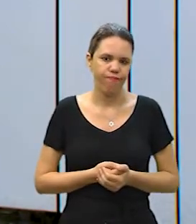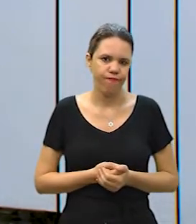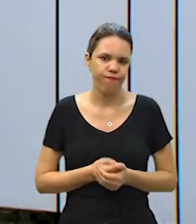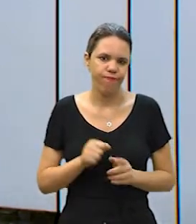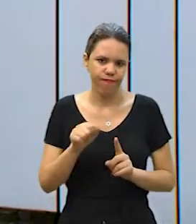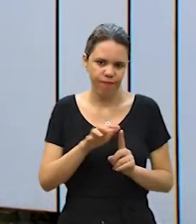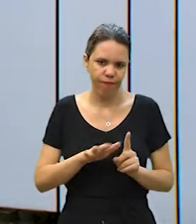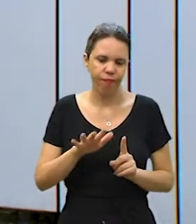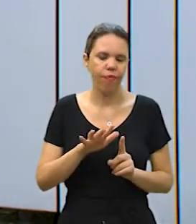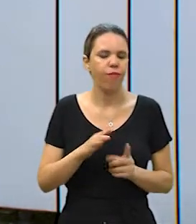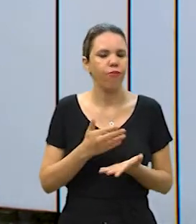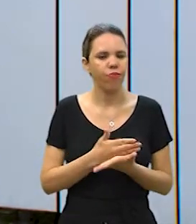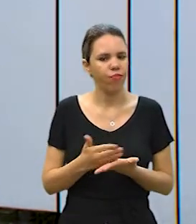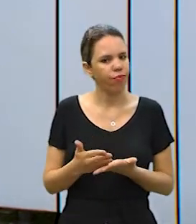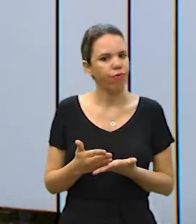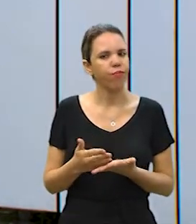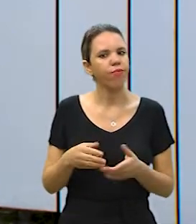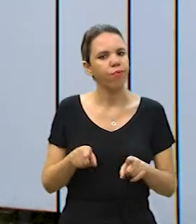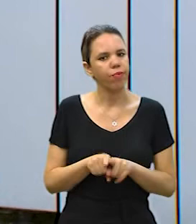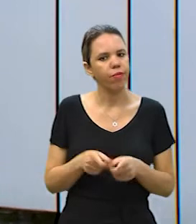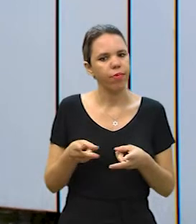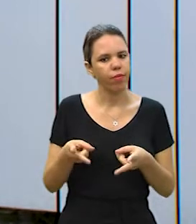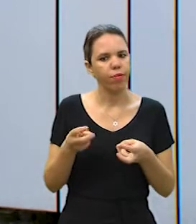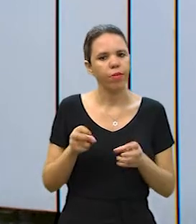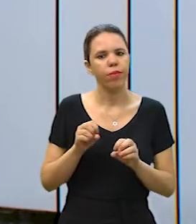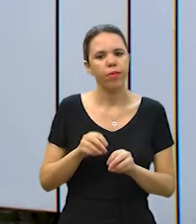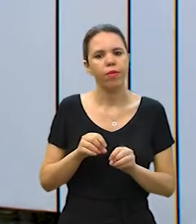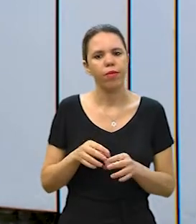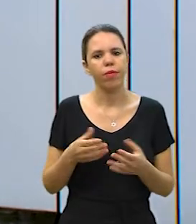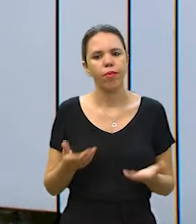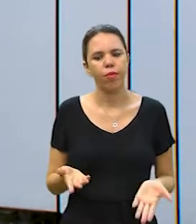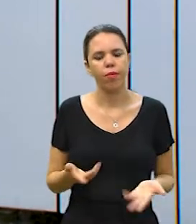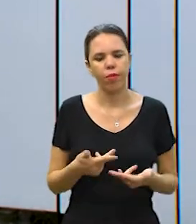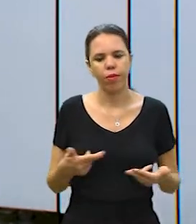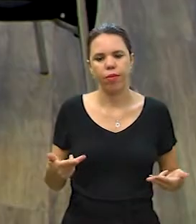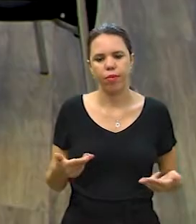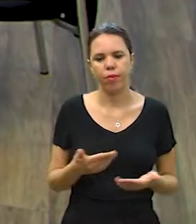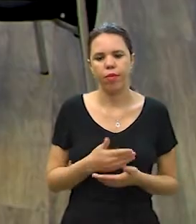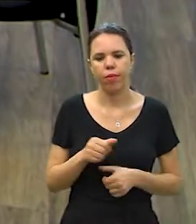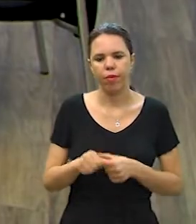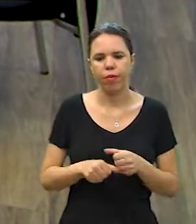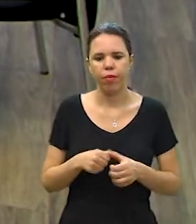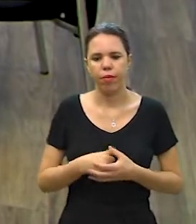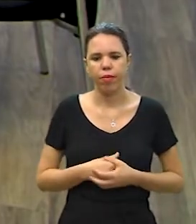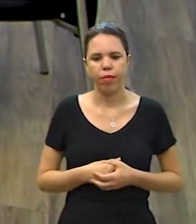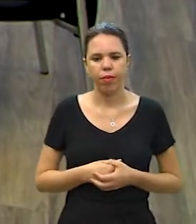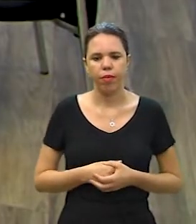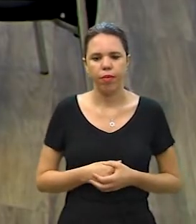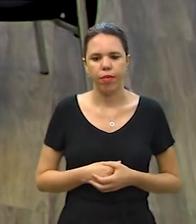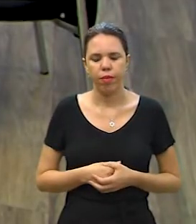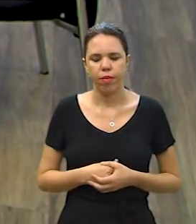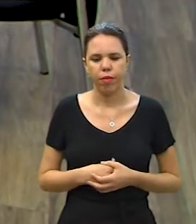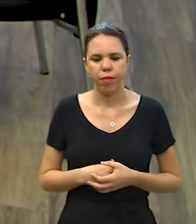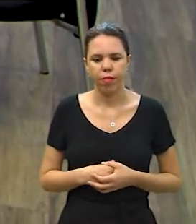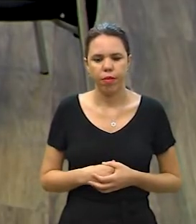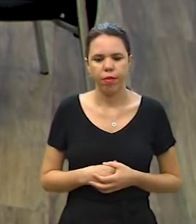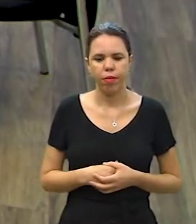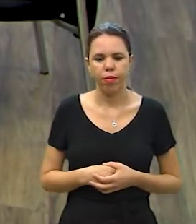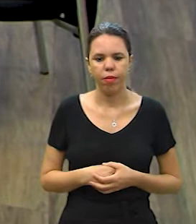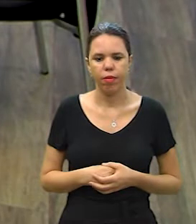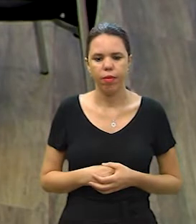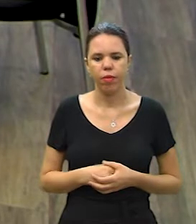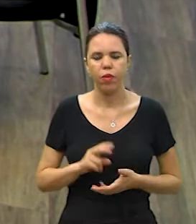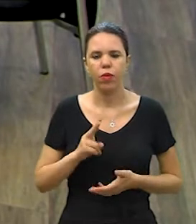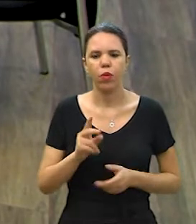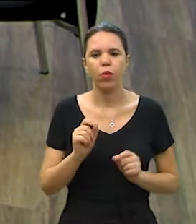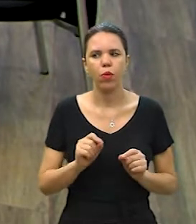sociedade começar a também olhar a educação dessa forma, as coisas começaram a mudar, né? Paulo, o que deve